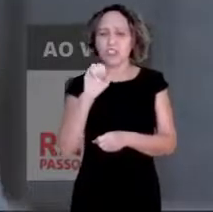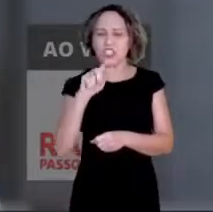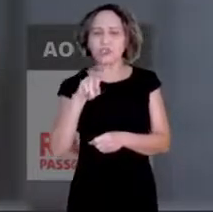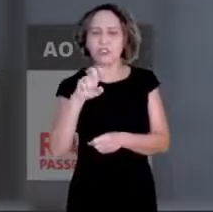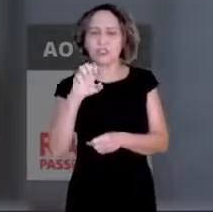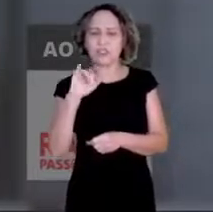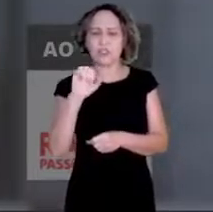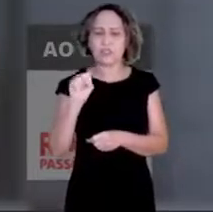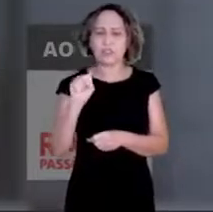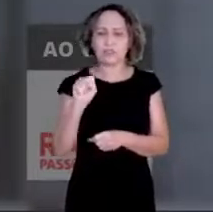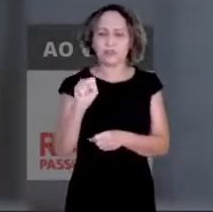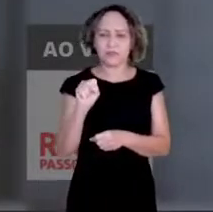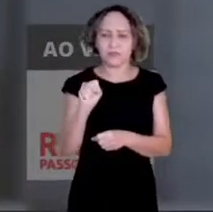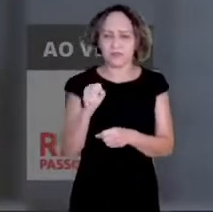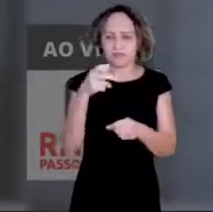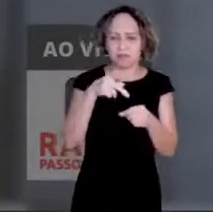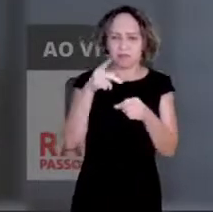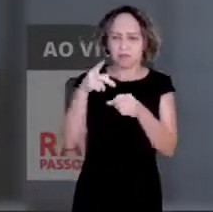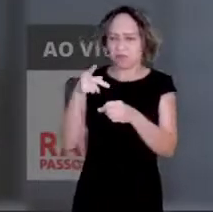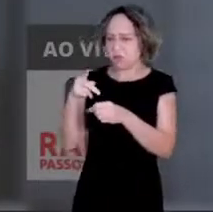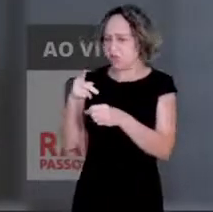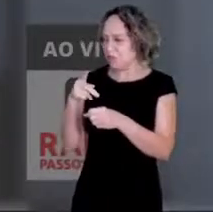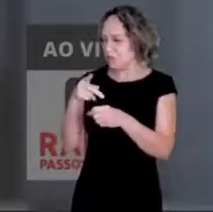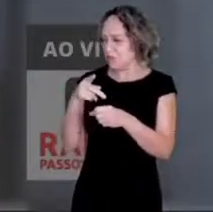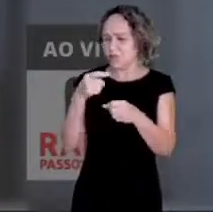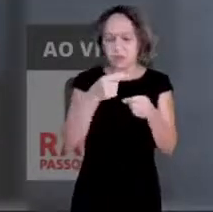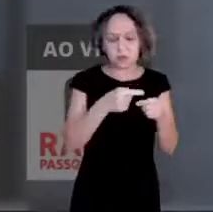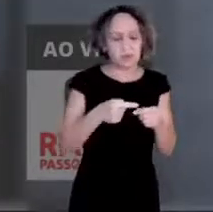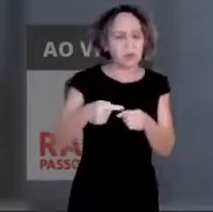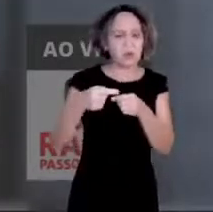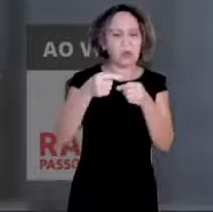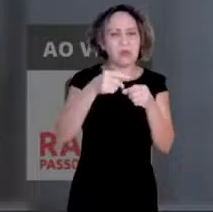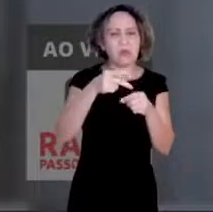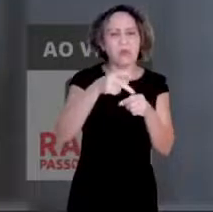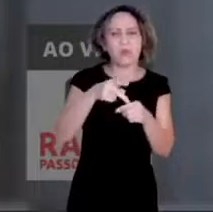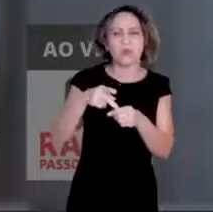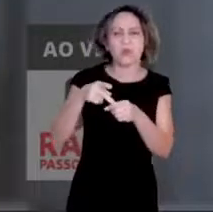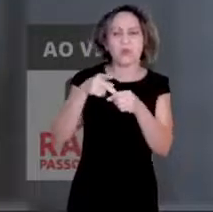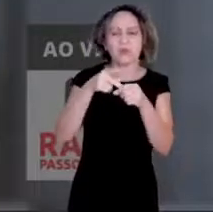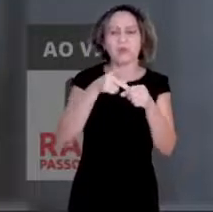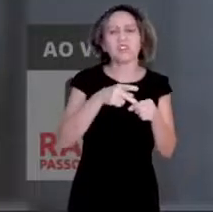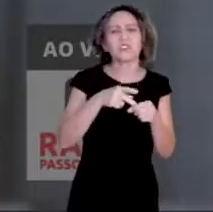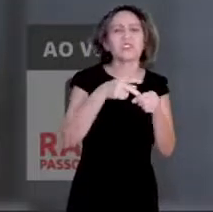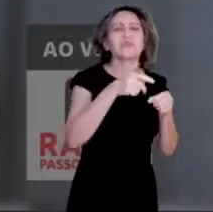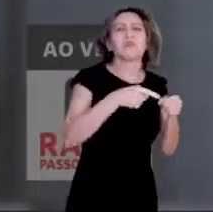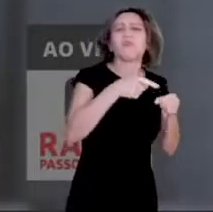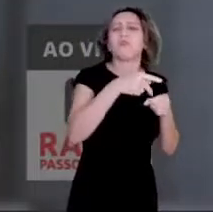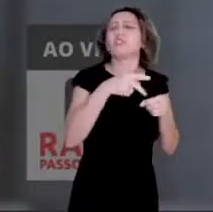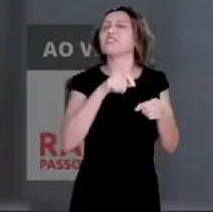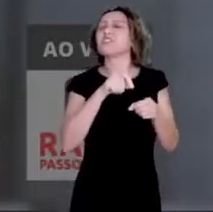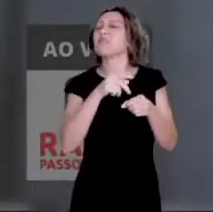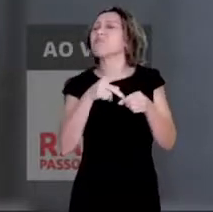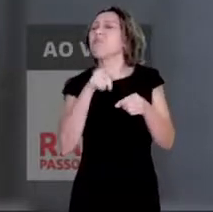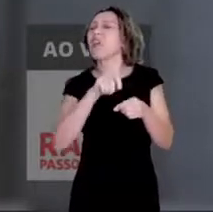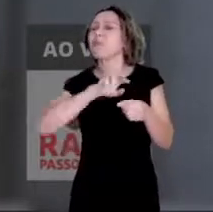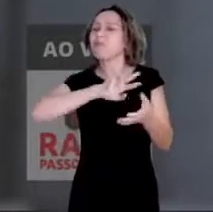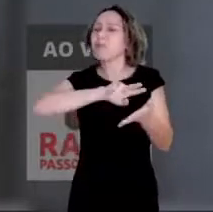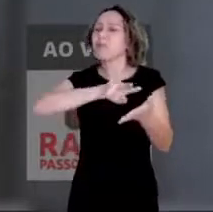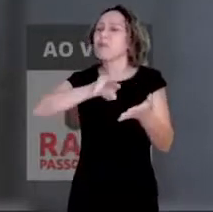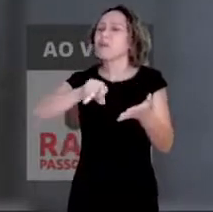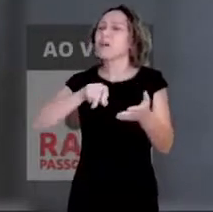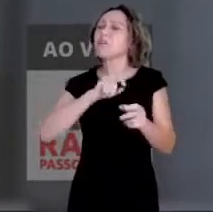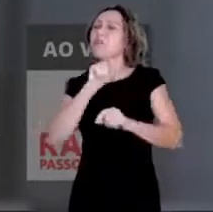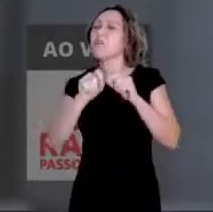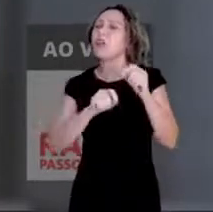razão político-econômica para que a Petrobras tenha tomado a decisão de internacionalizar o preço do